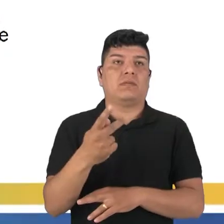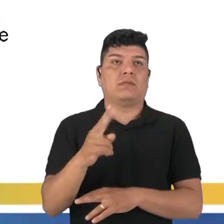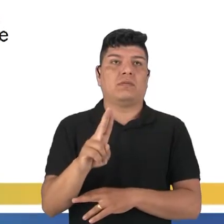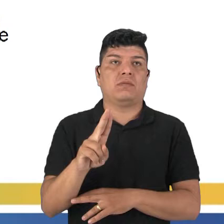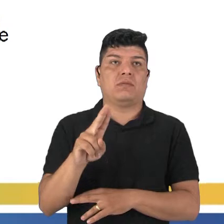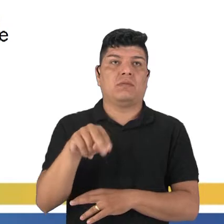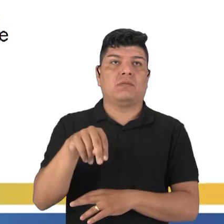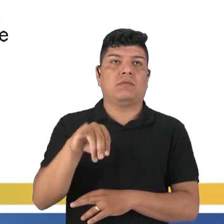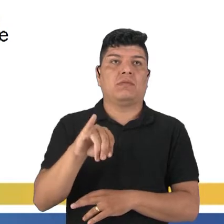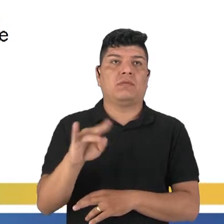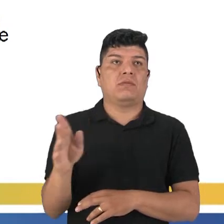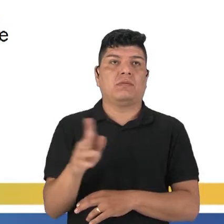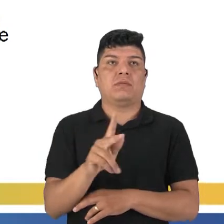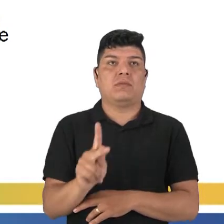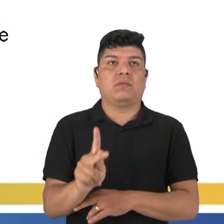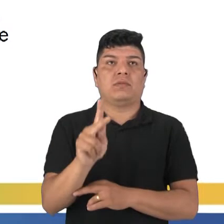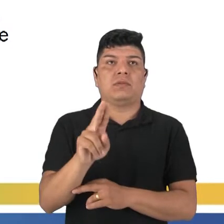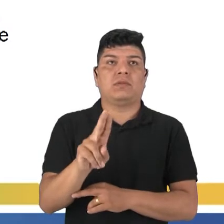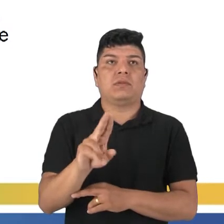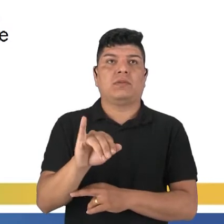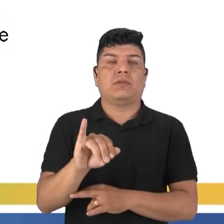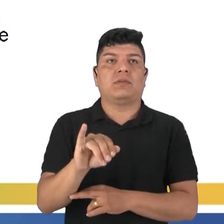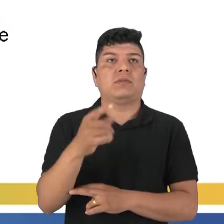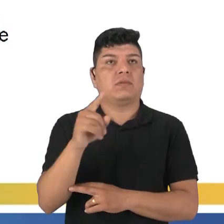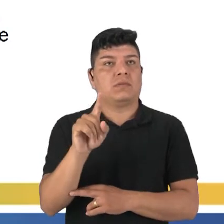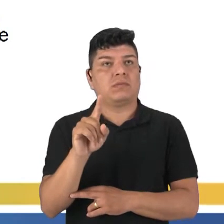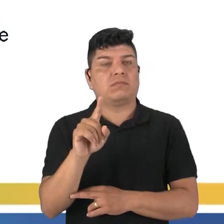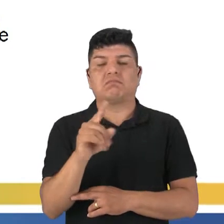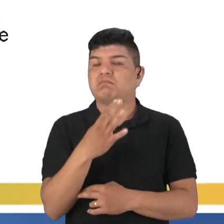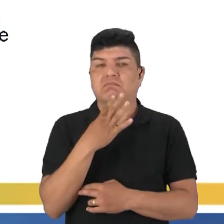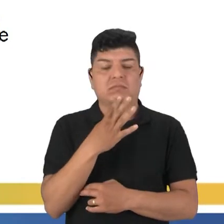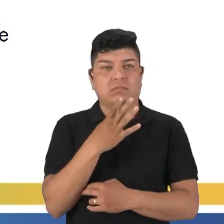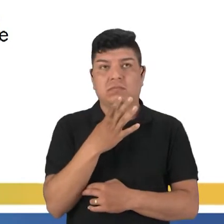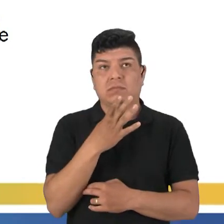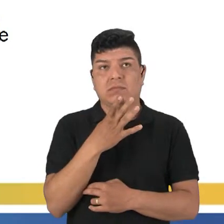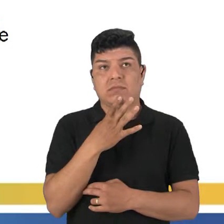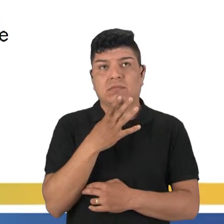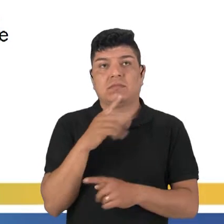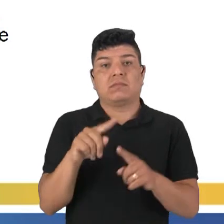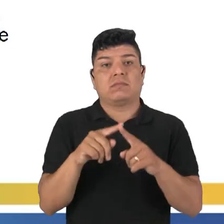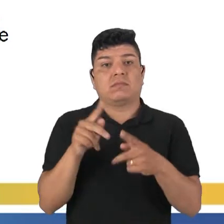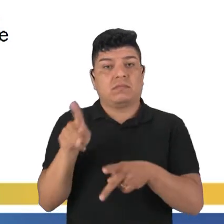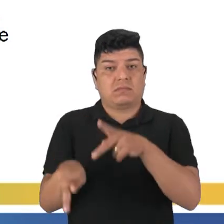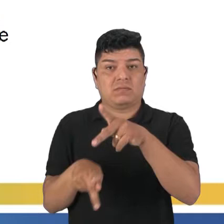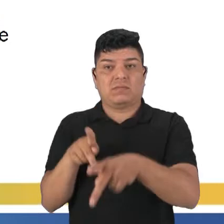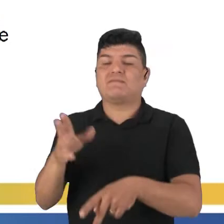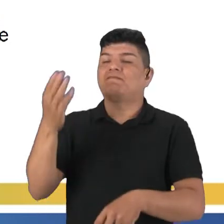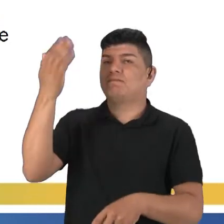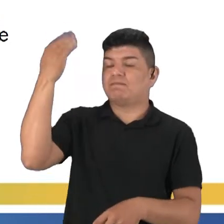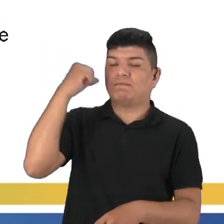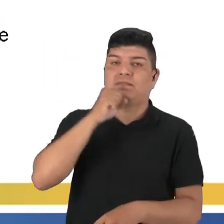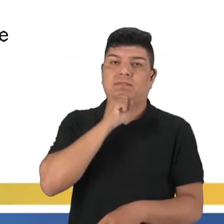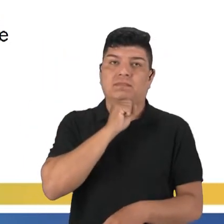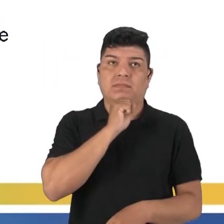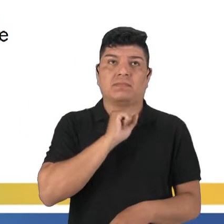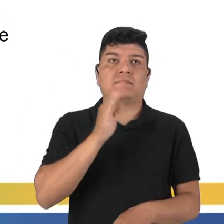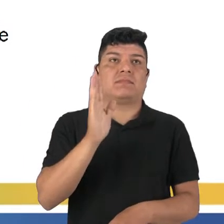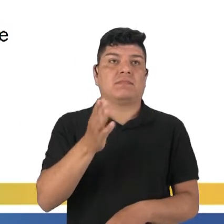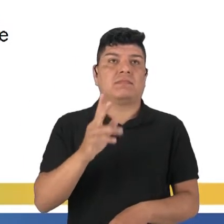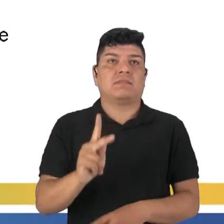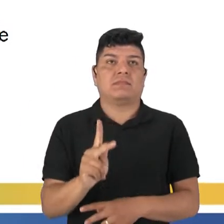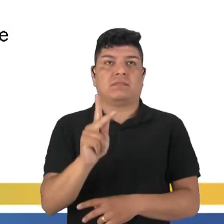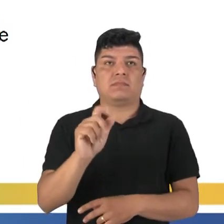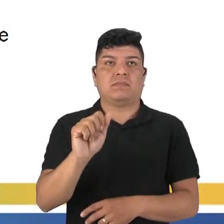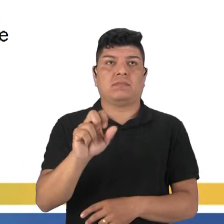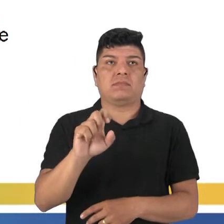Runicuim, assim, esse termo é até novo, né? No nosso estado, a gente não ouvia falar há muito tempo, mas essa população já é bem antiga, que são os